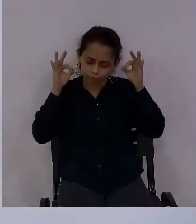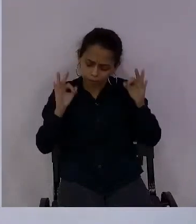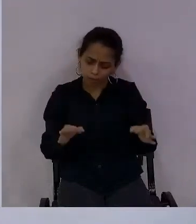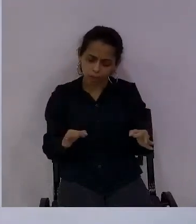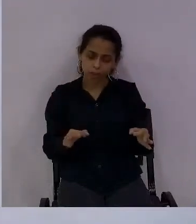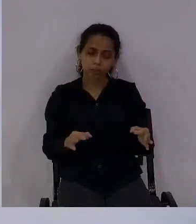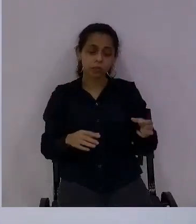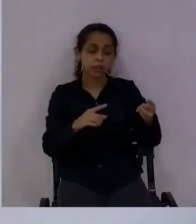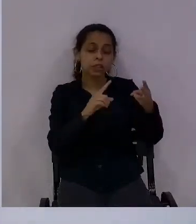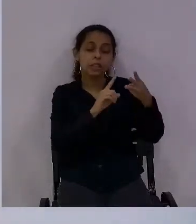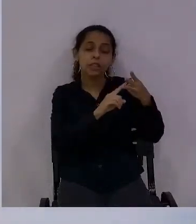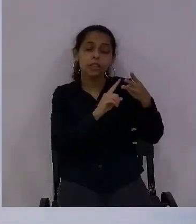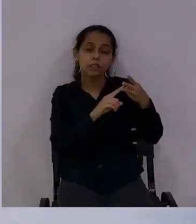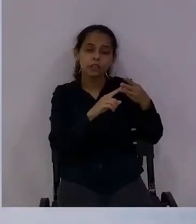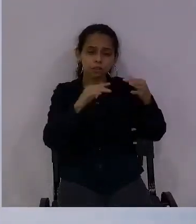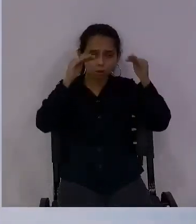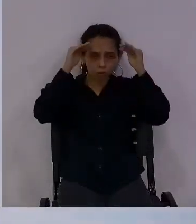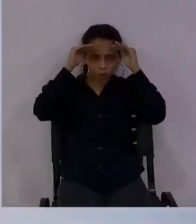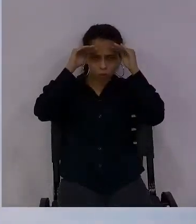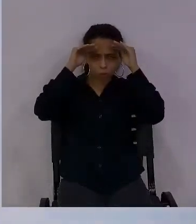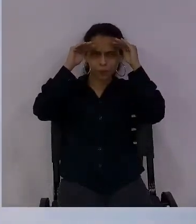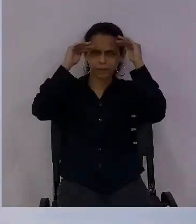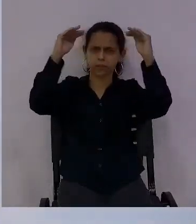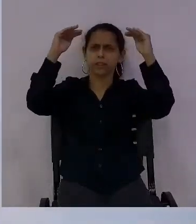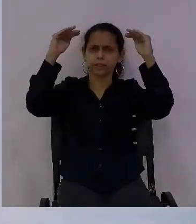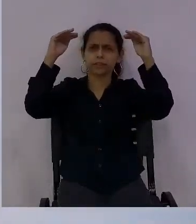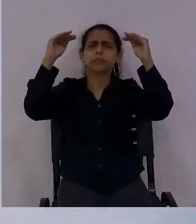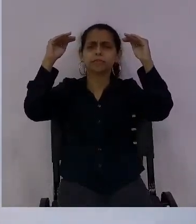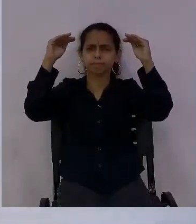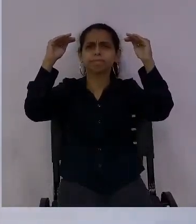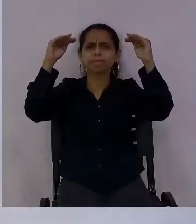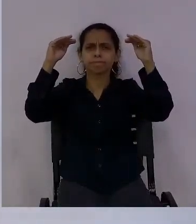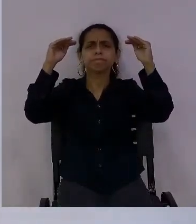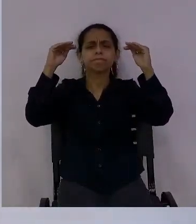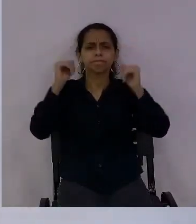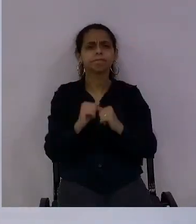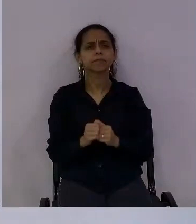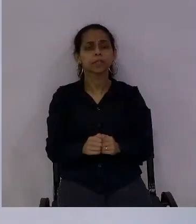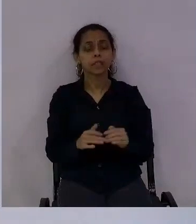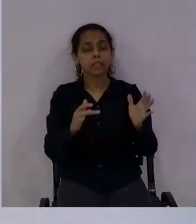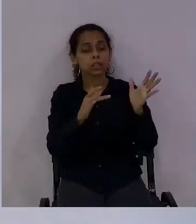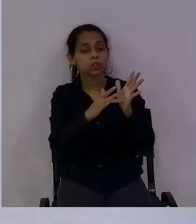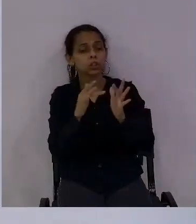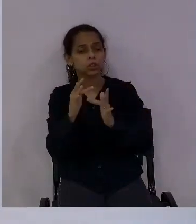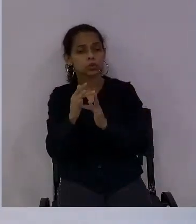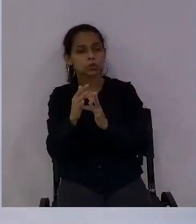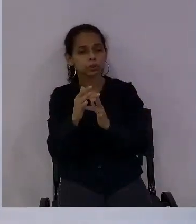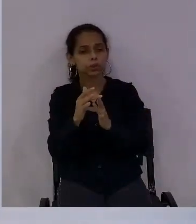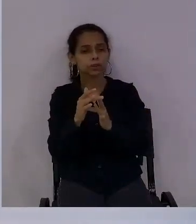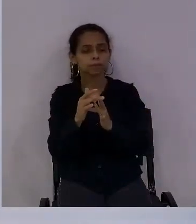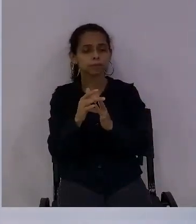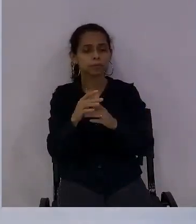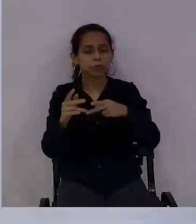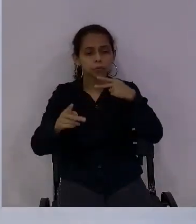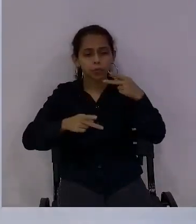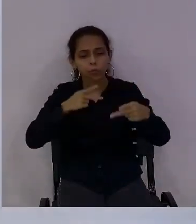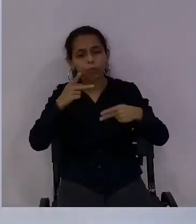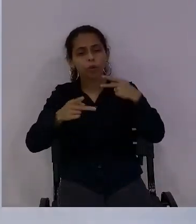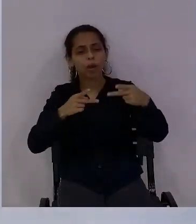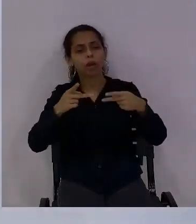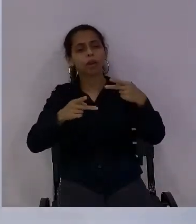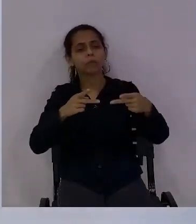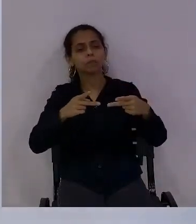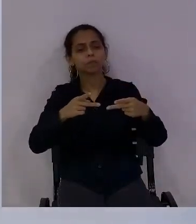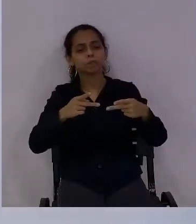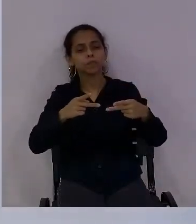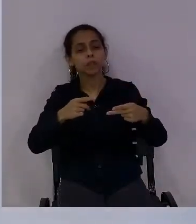a submissão do Senhor. No Sermão do Monte, Jesus diz com toda clareza: eu não vim revogar a lei, eu